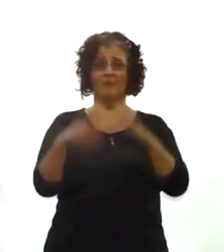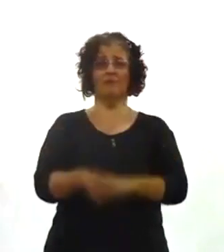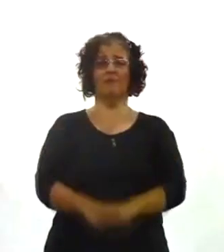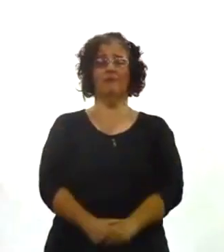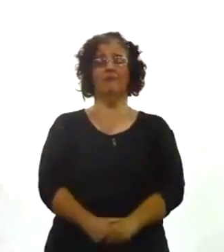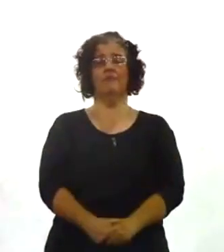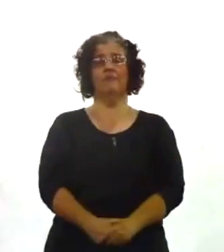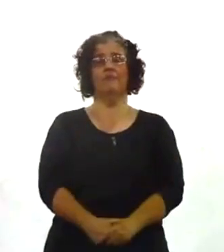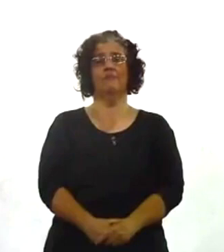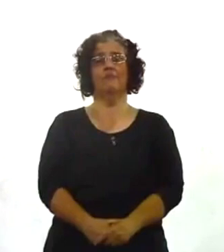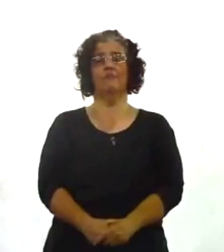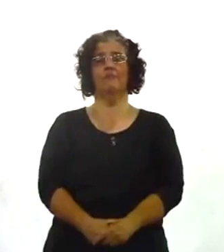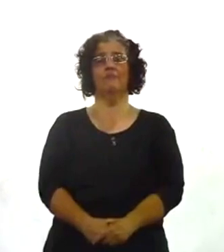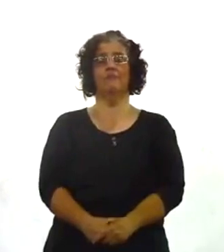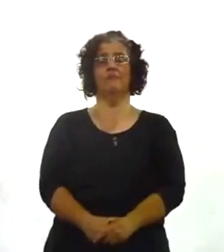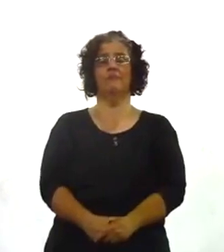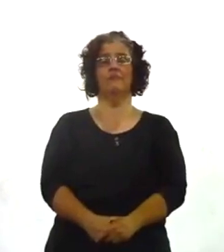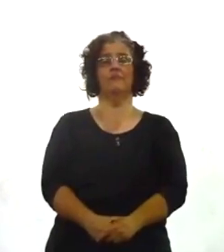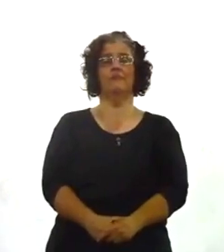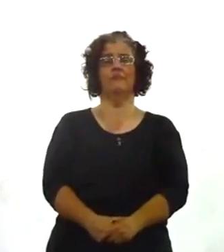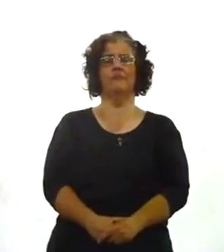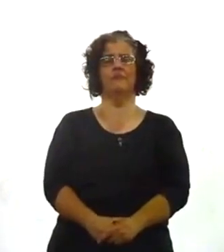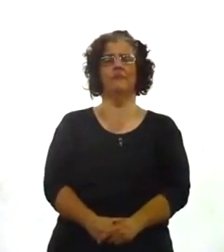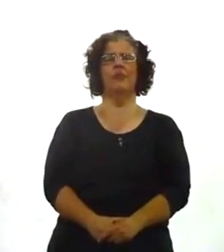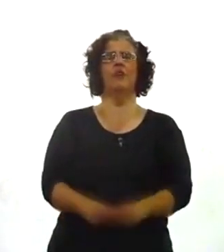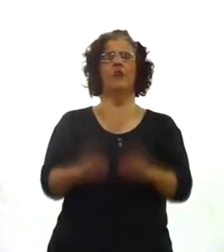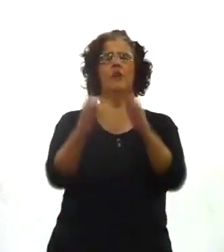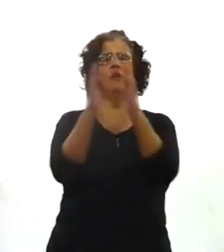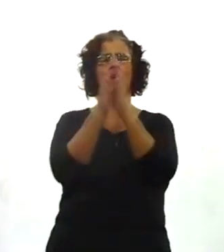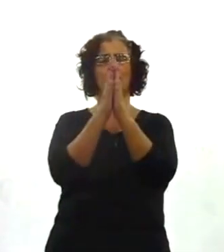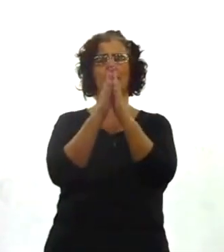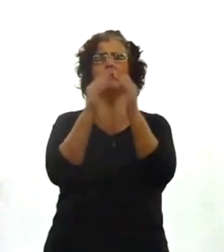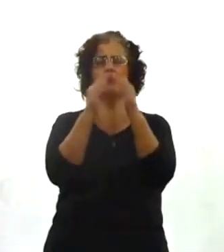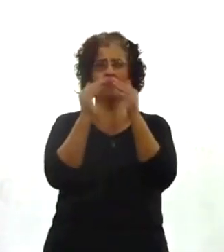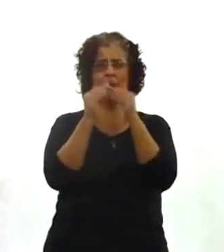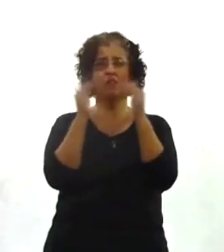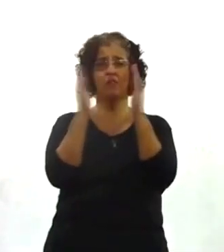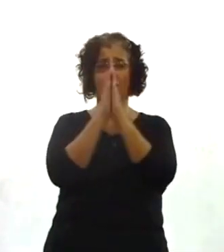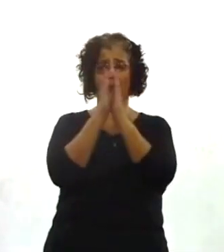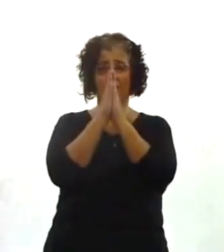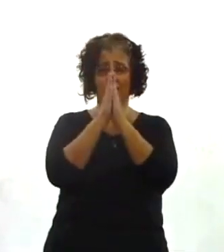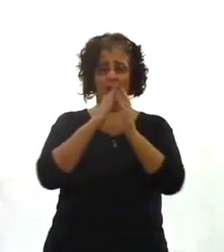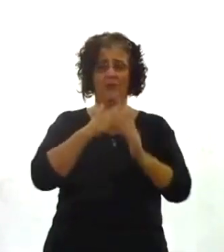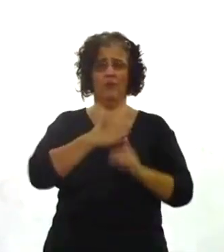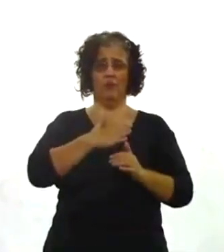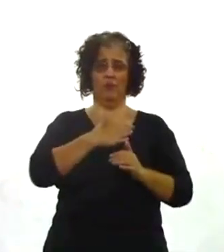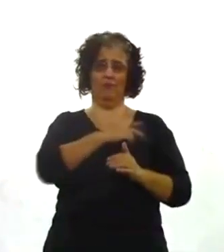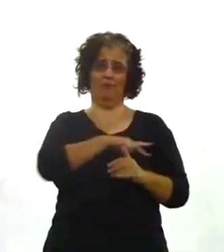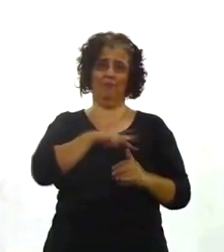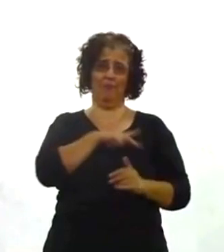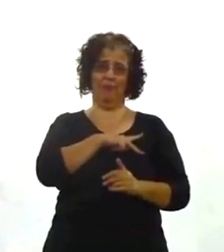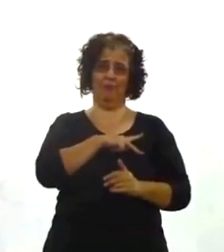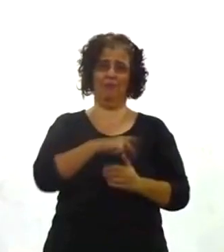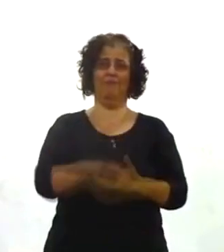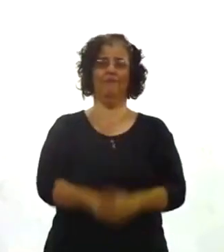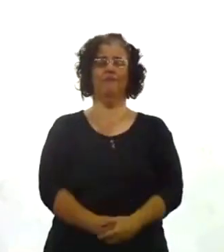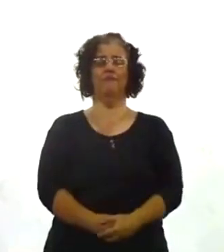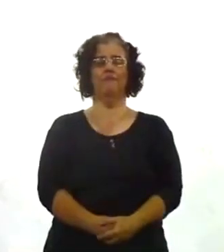É o nosso terceiro ponto: orem por mim.